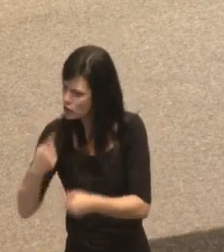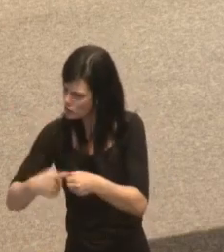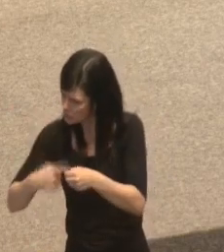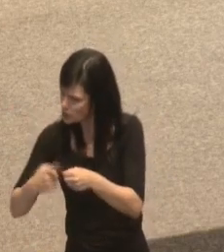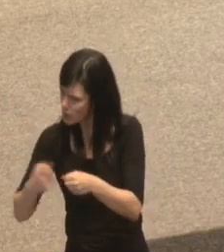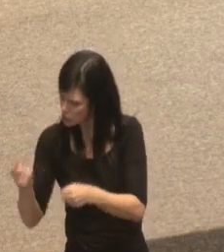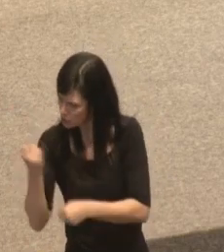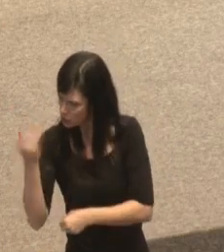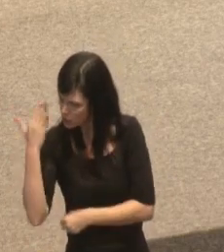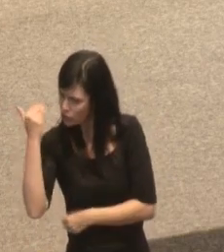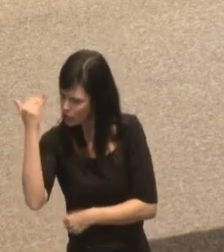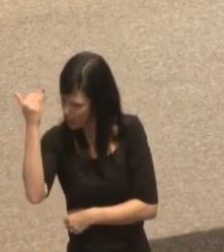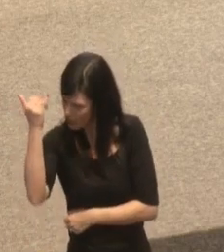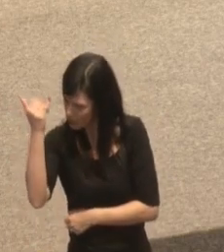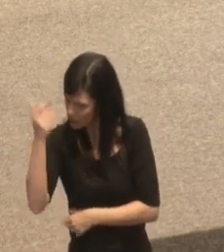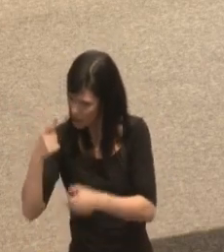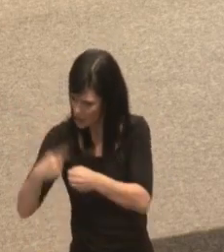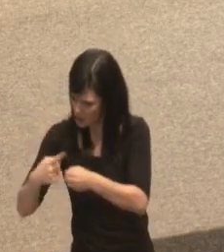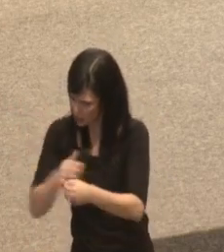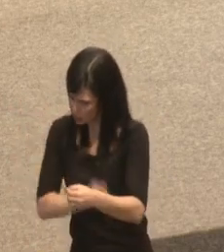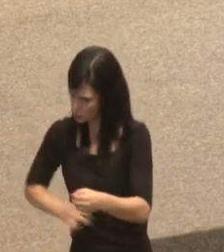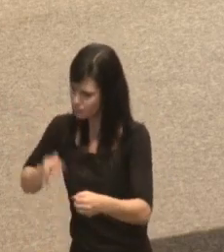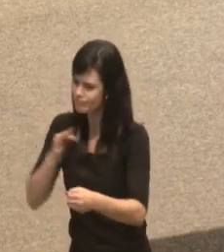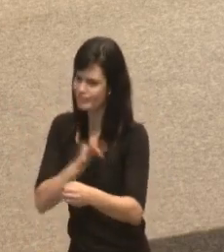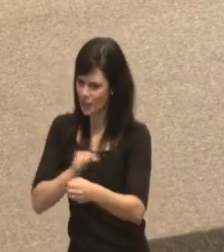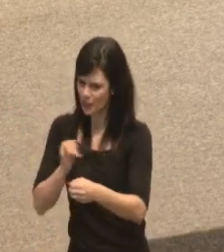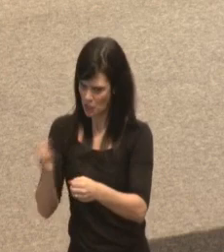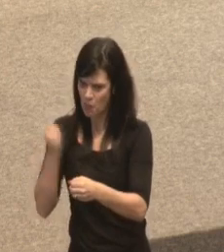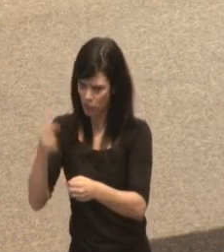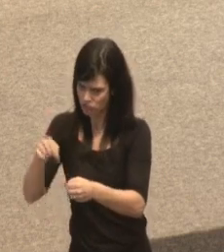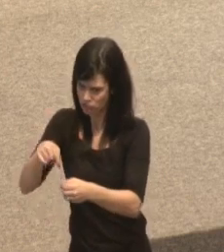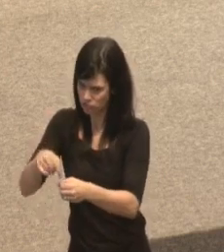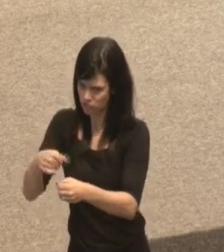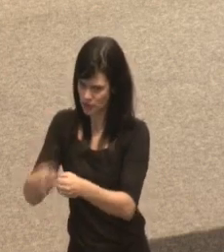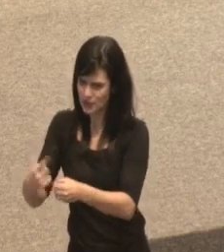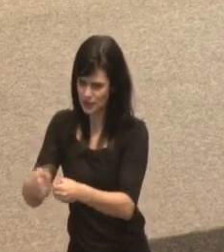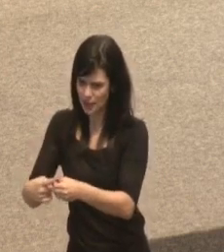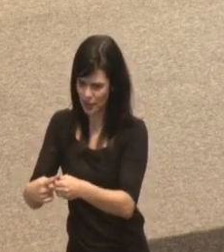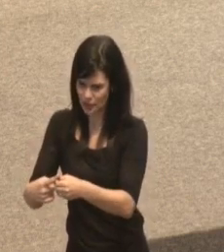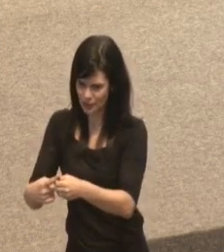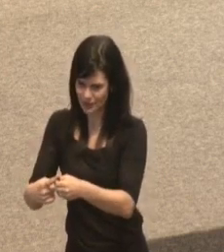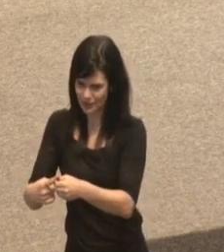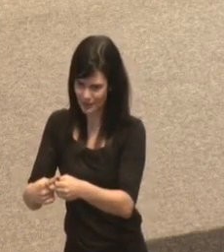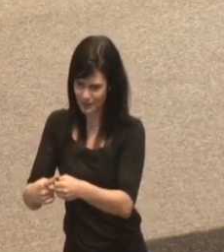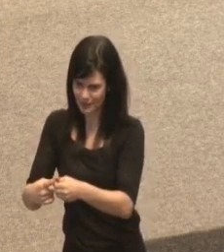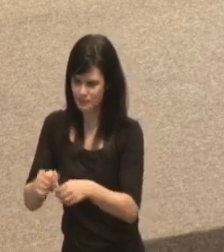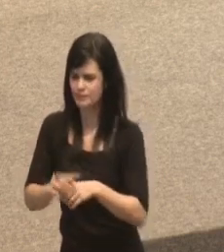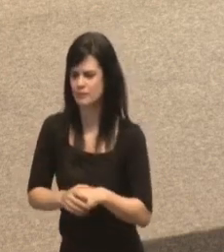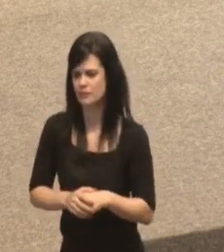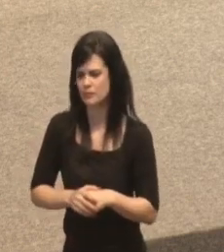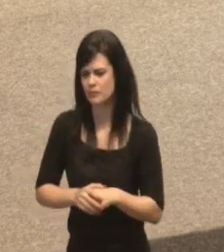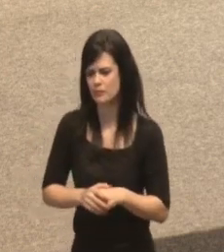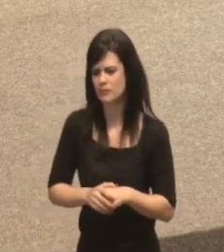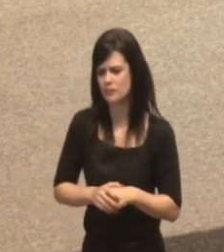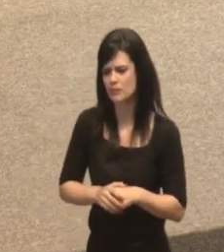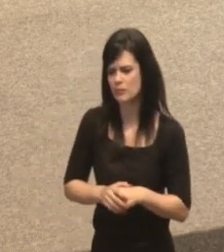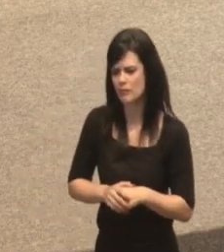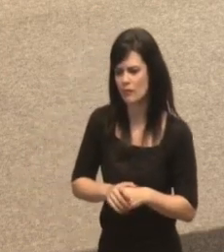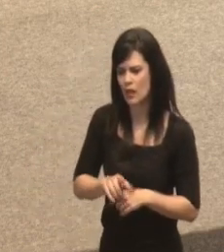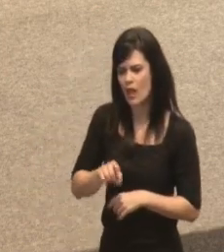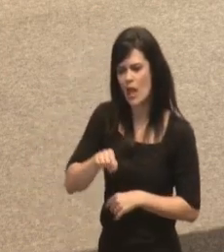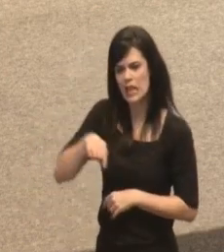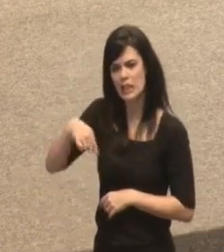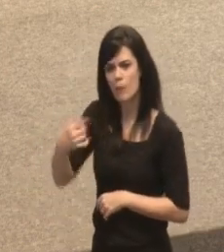romanas. Filipos era uma cidade importante. No primeiro século da era cristã, chegaram 4 homens